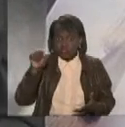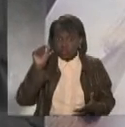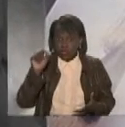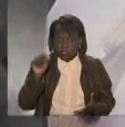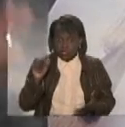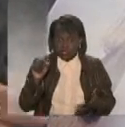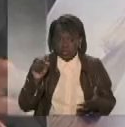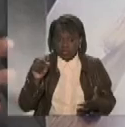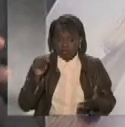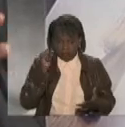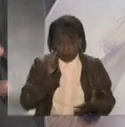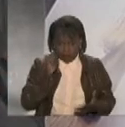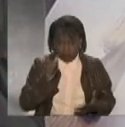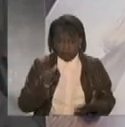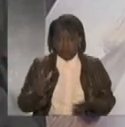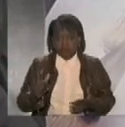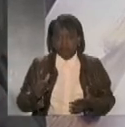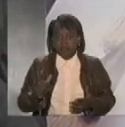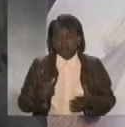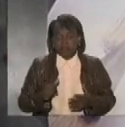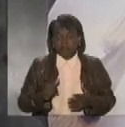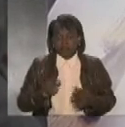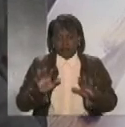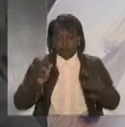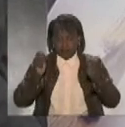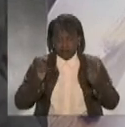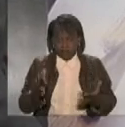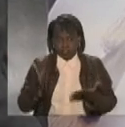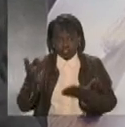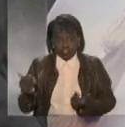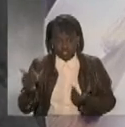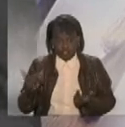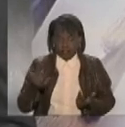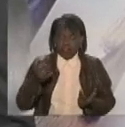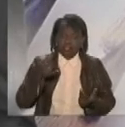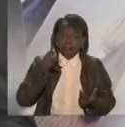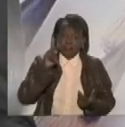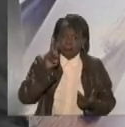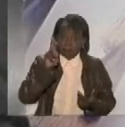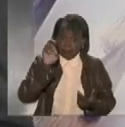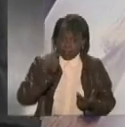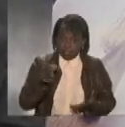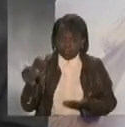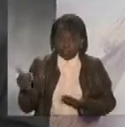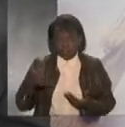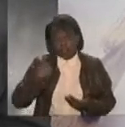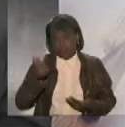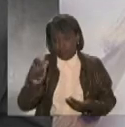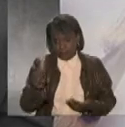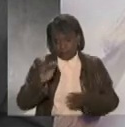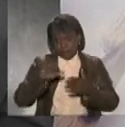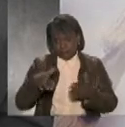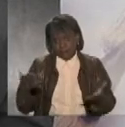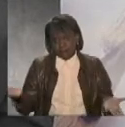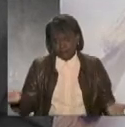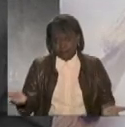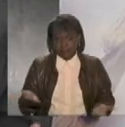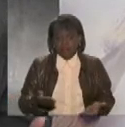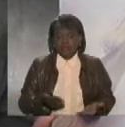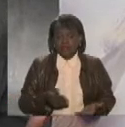você marcou em relação às mulheres, né? Mas vamos falar assim, de adolescentes e pré-adolescentes, Sim. porque 11 anos é uma